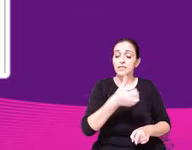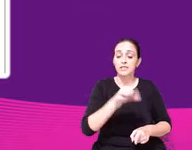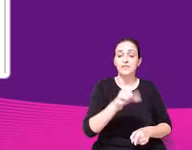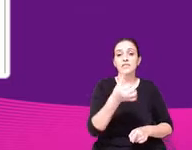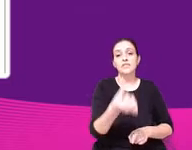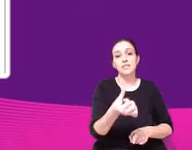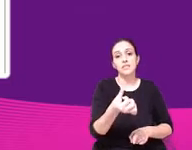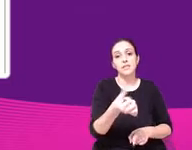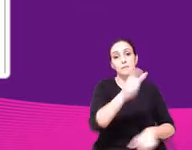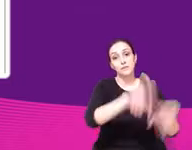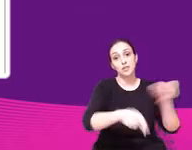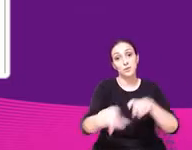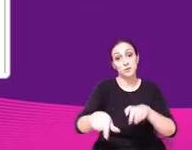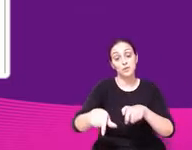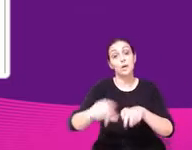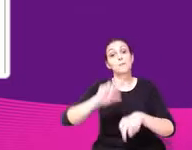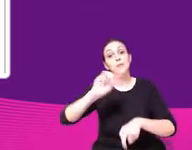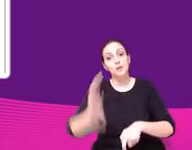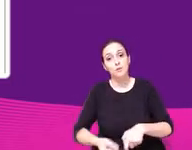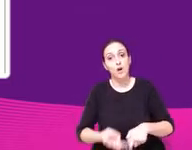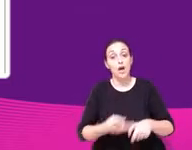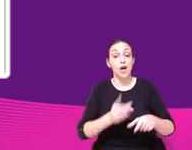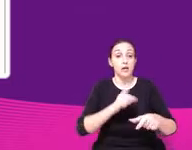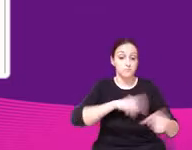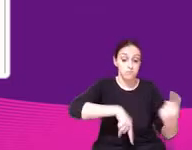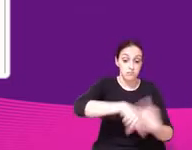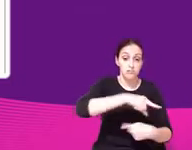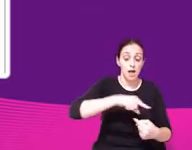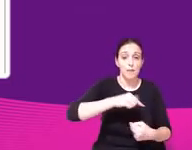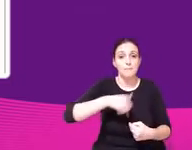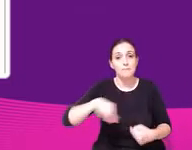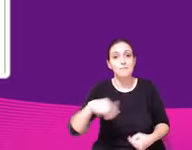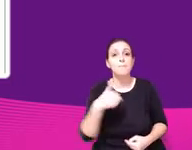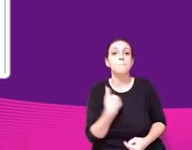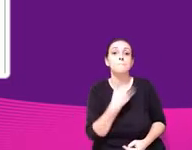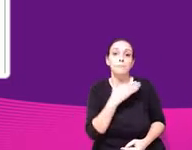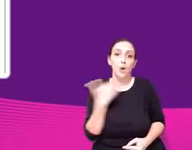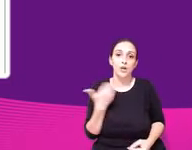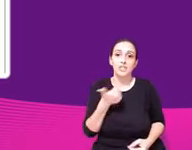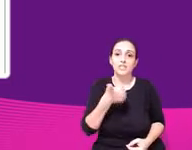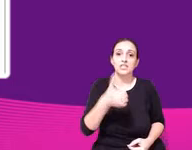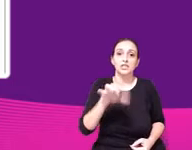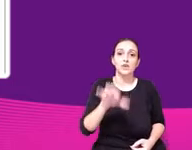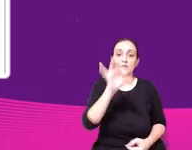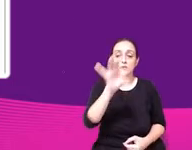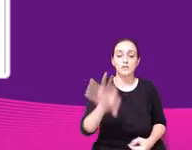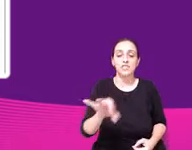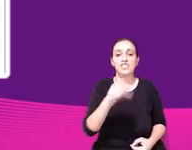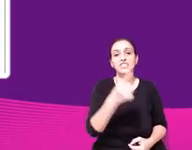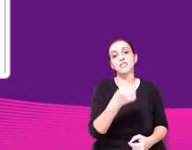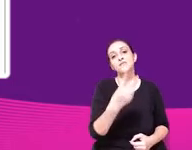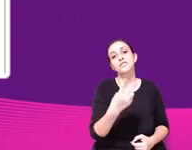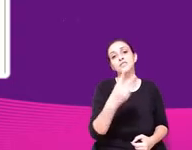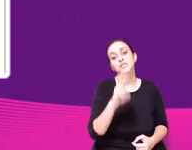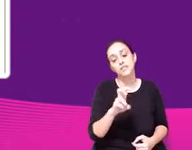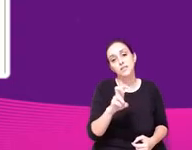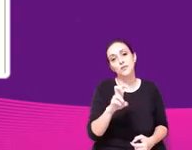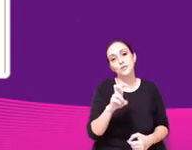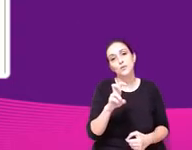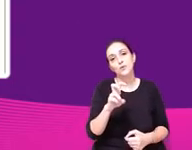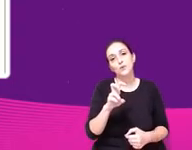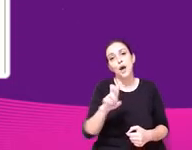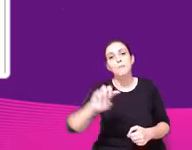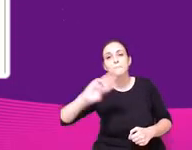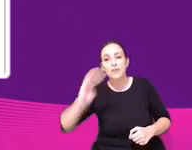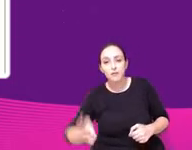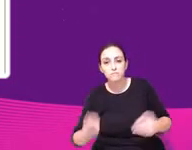na diálise. Saem da diálise por morte 19%, dá 125 por milhão, e mais 30 do